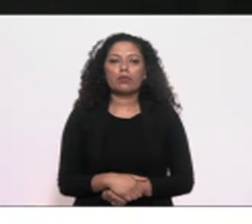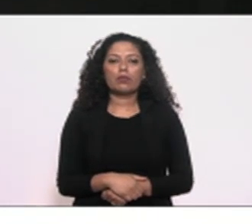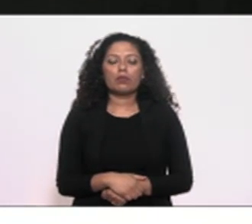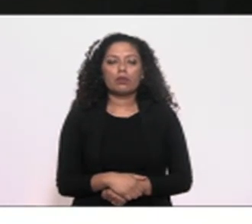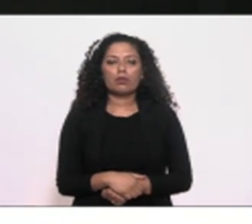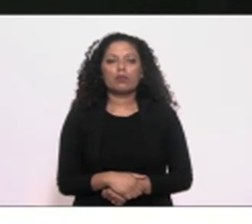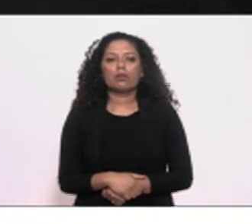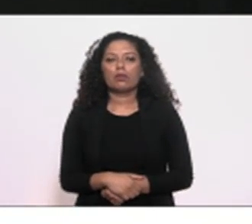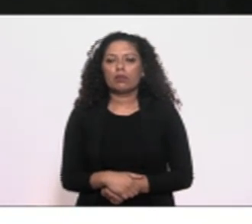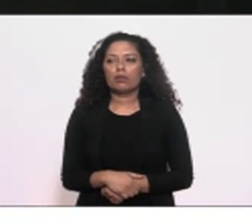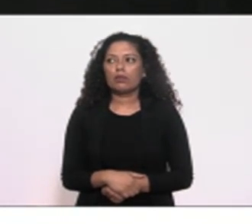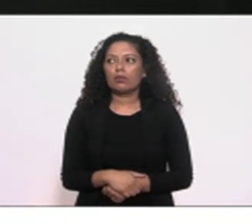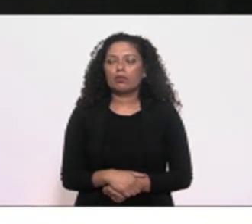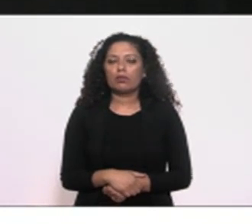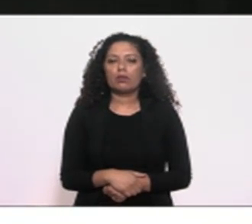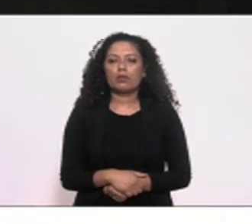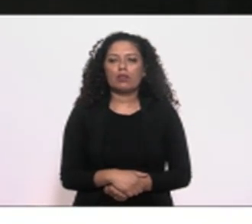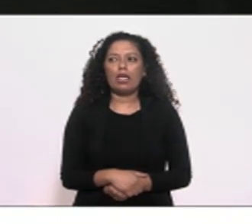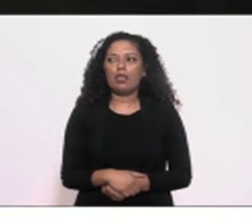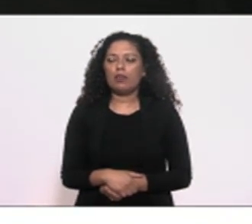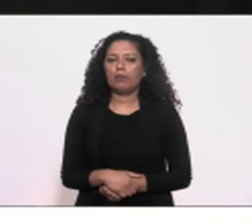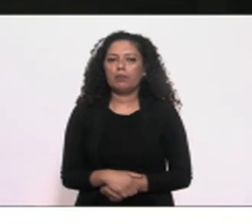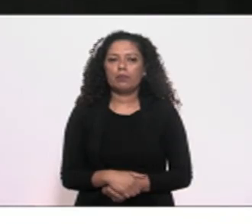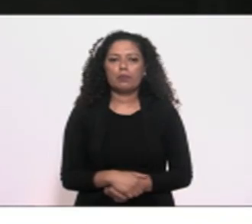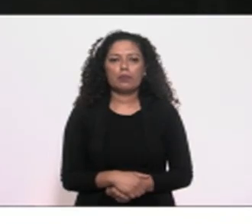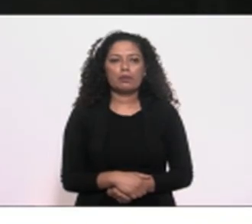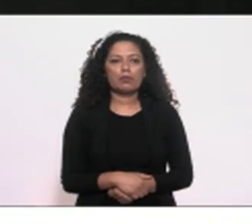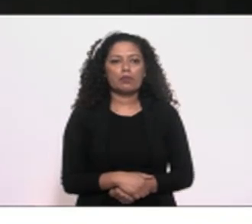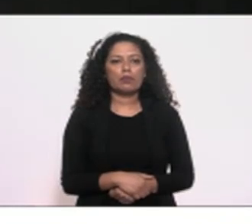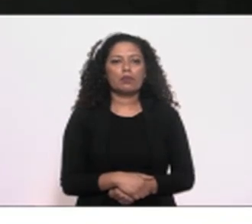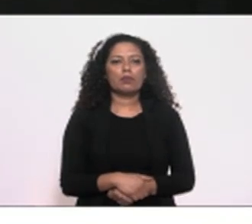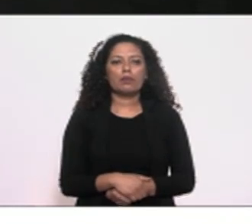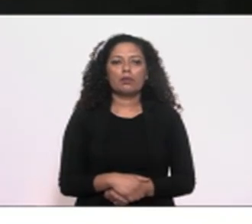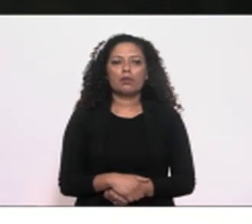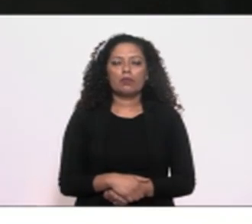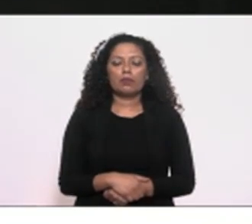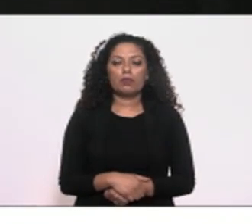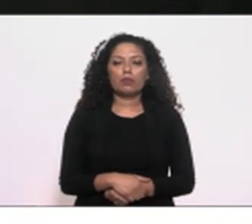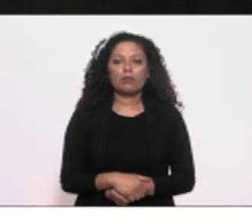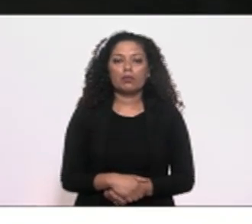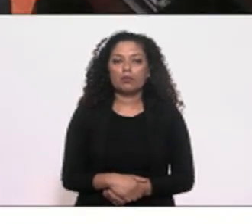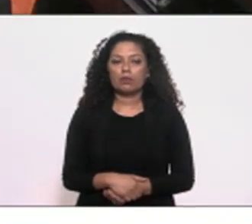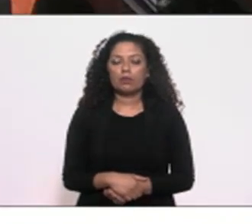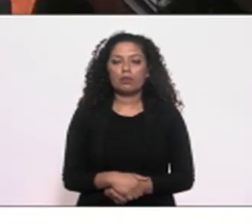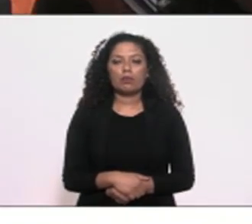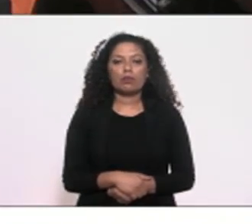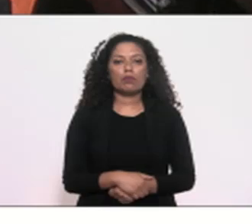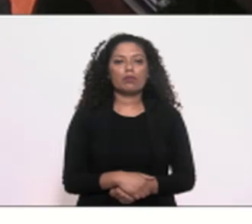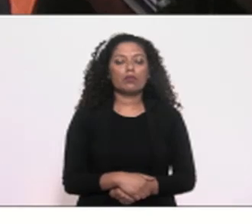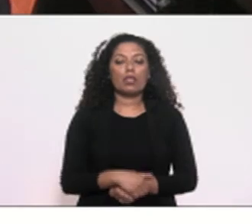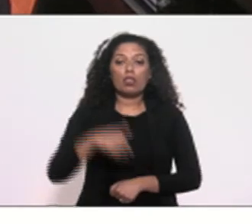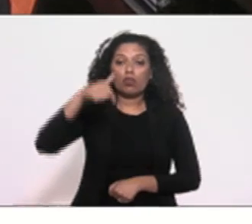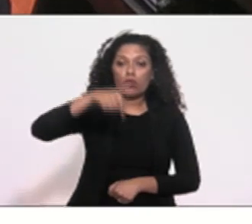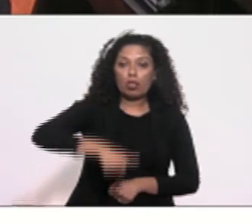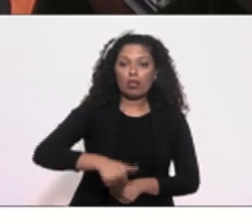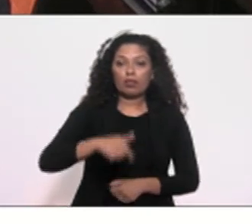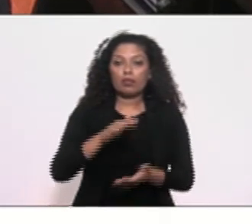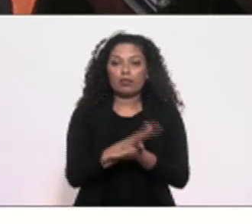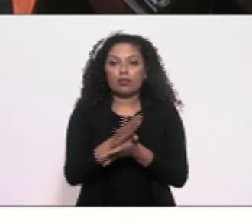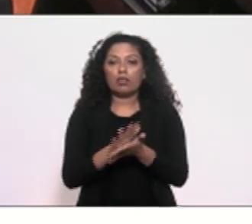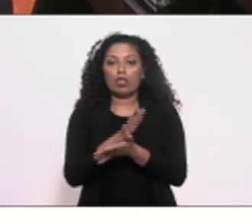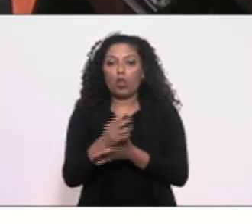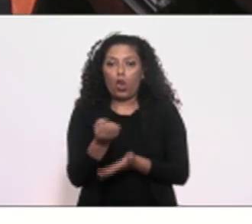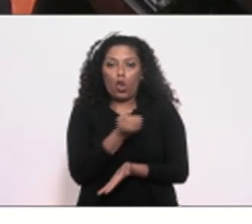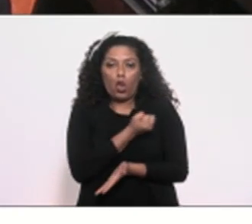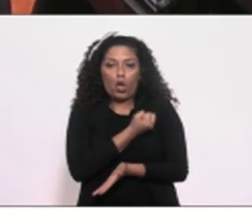Não estando presente, não havendo mais nada, mais deputados inscritos, o presidente suspende a sessão. Não estando presente, não